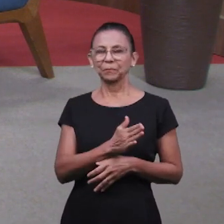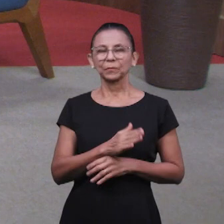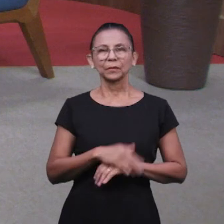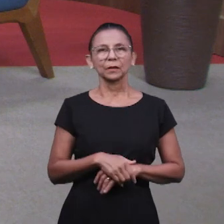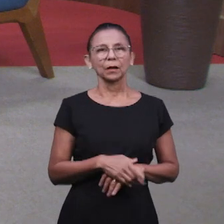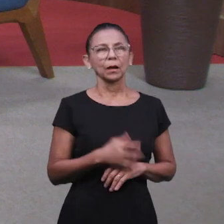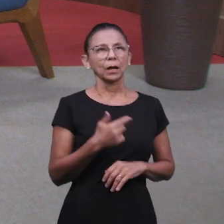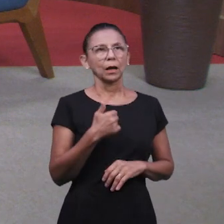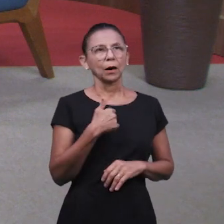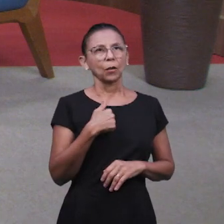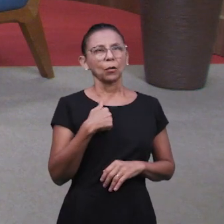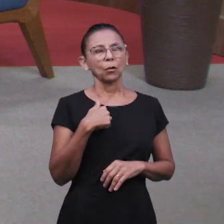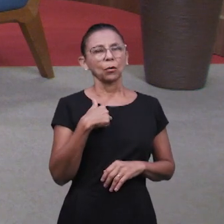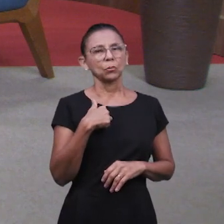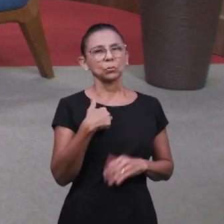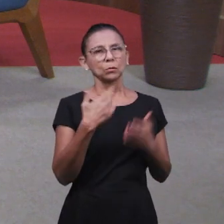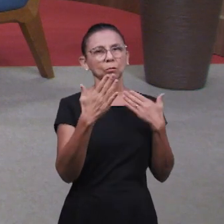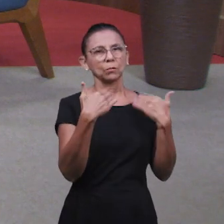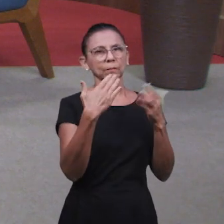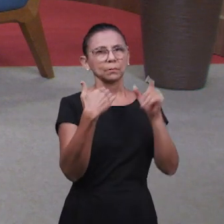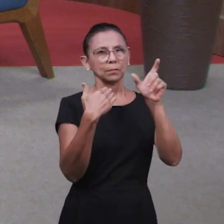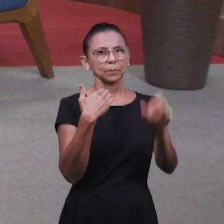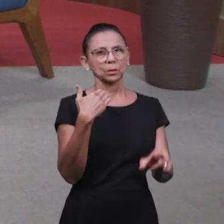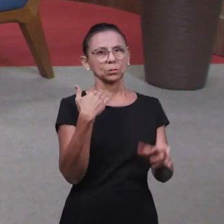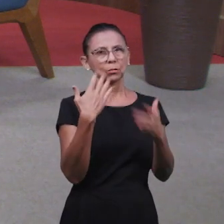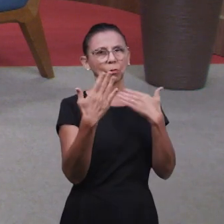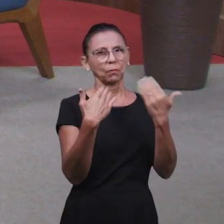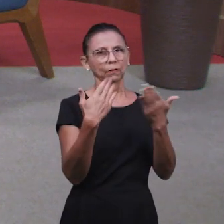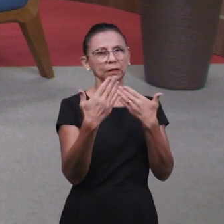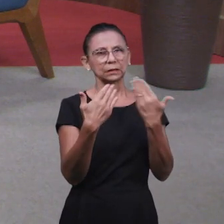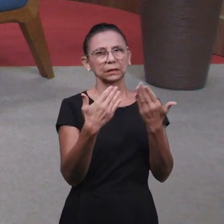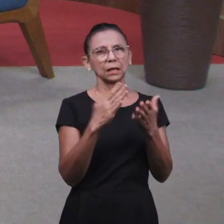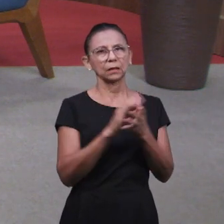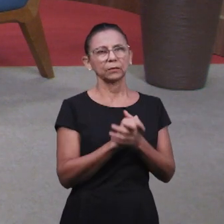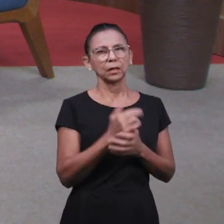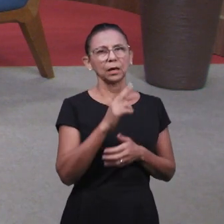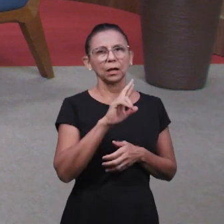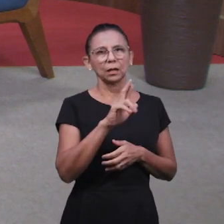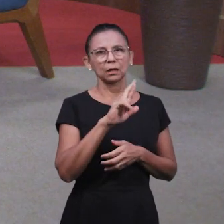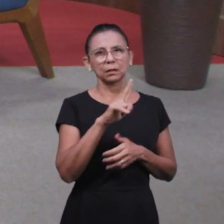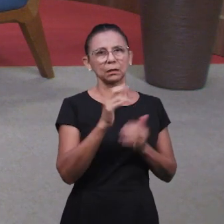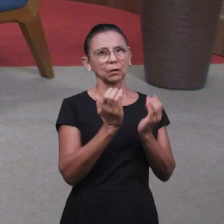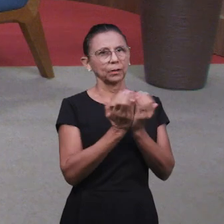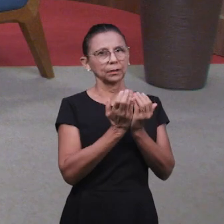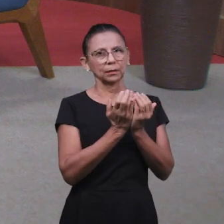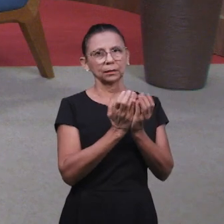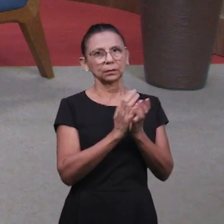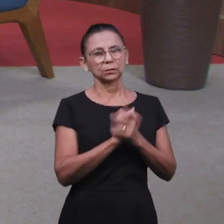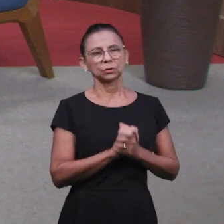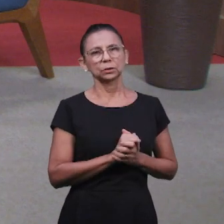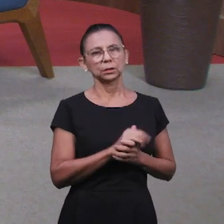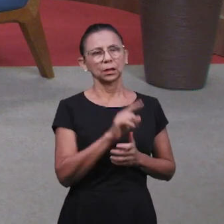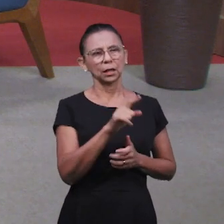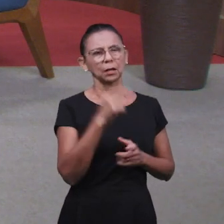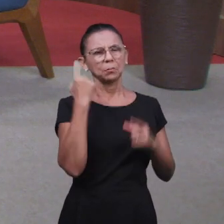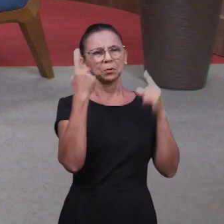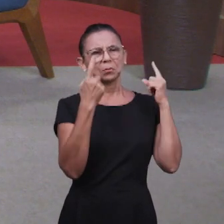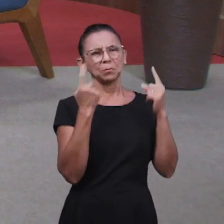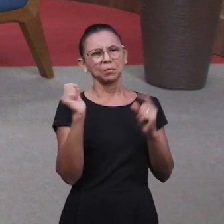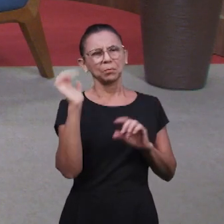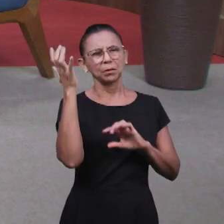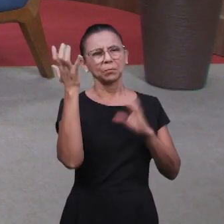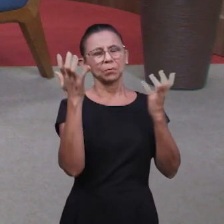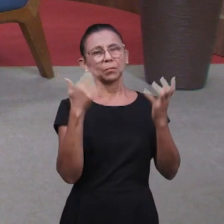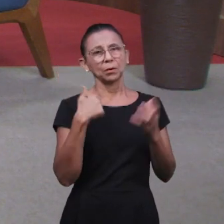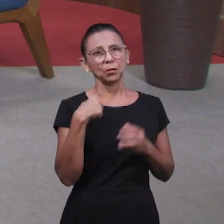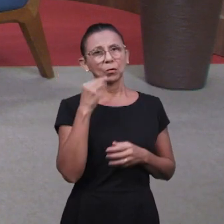Eu conversava hoje com uma pessoa que me abordou e que não é evangélico, e